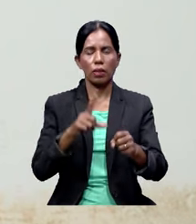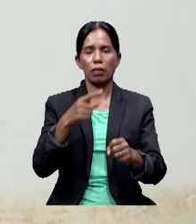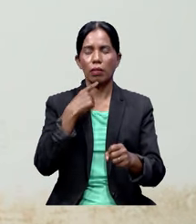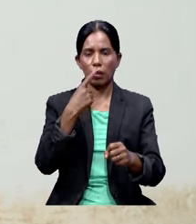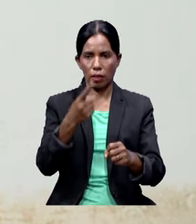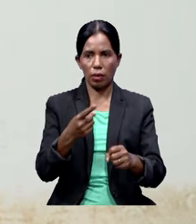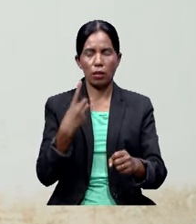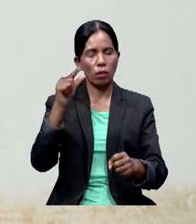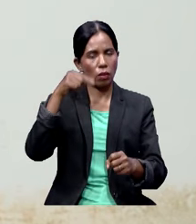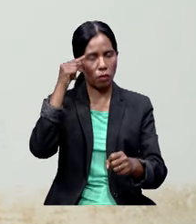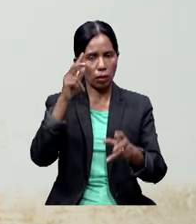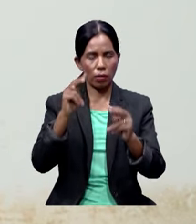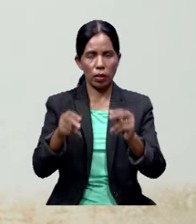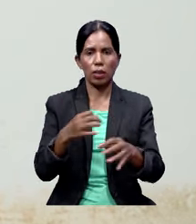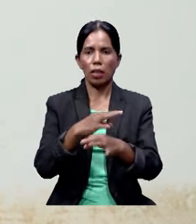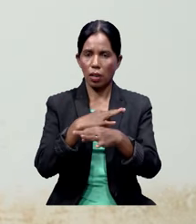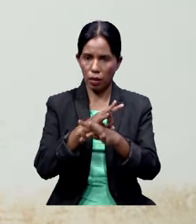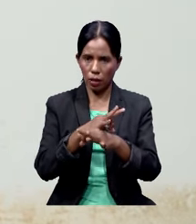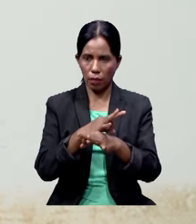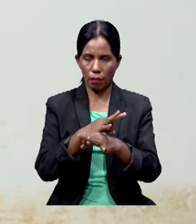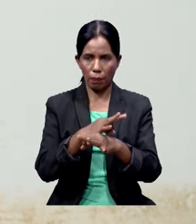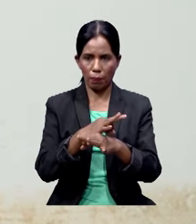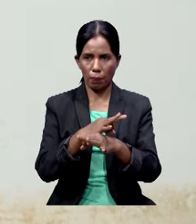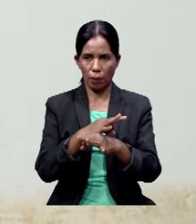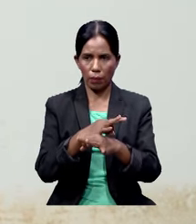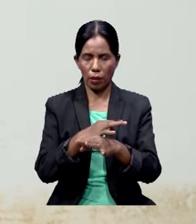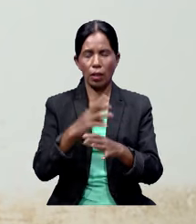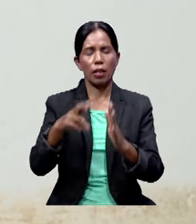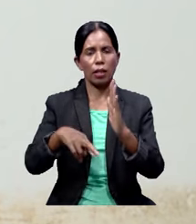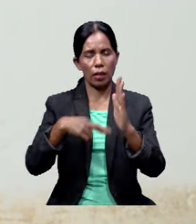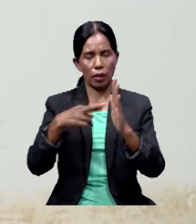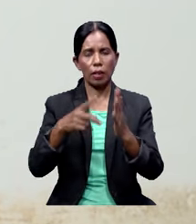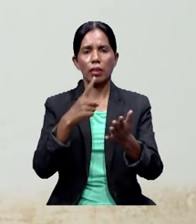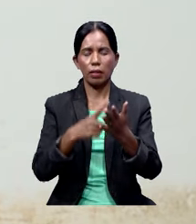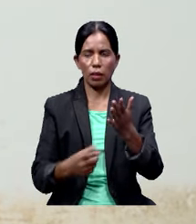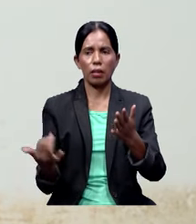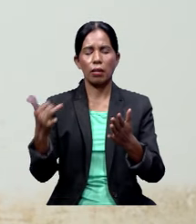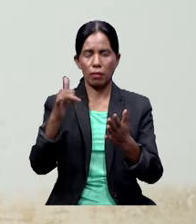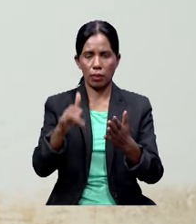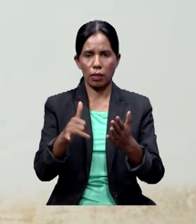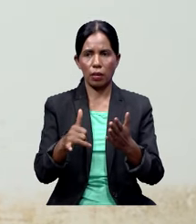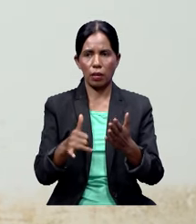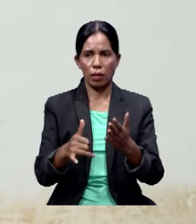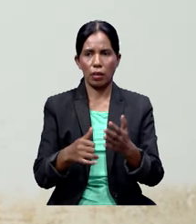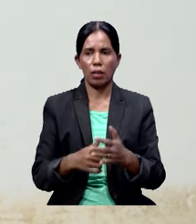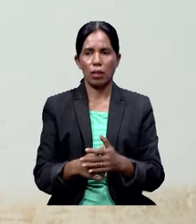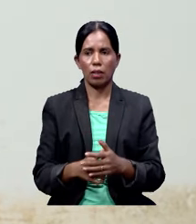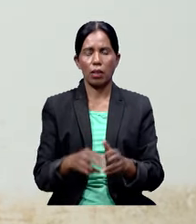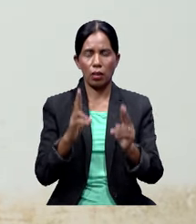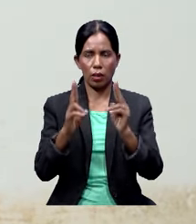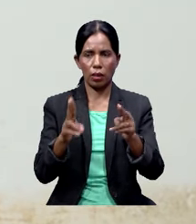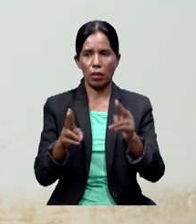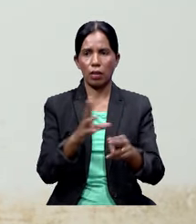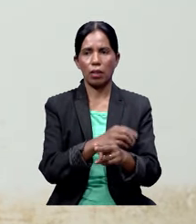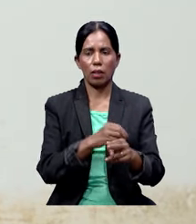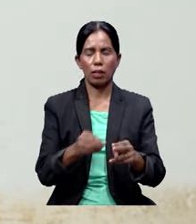mak governo precisa hadian mekanisme ke strategia sira nebe mak lalais tur bela sudar